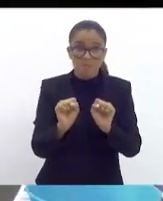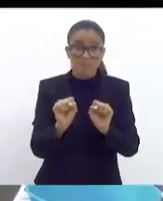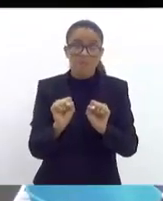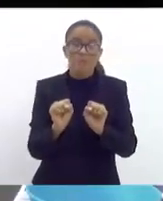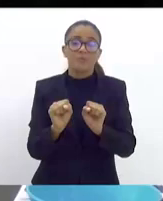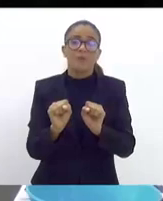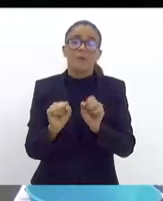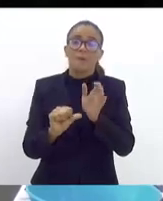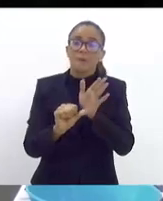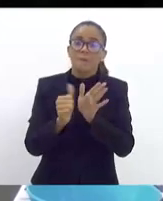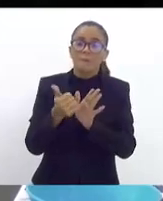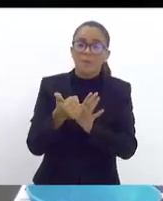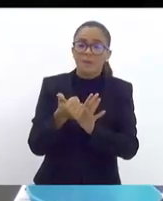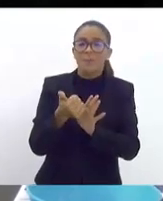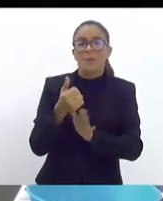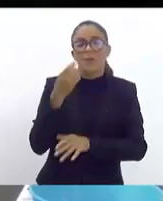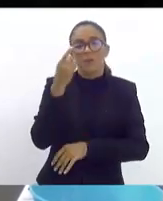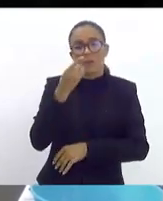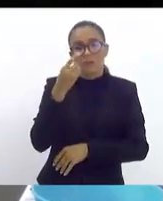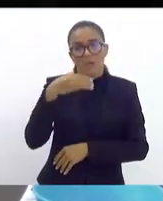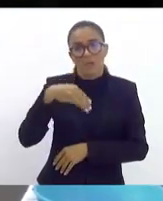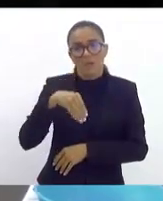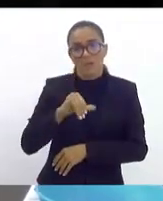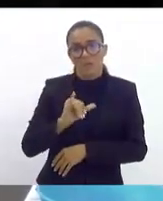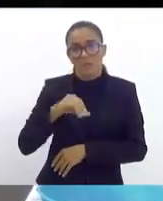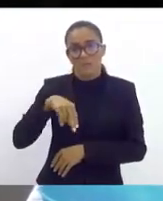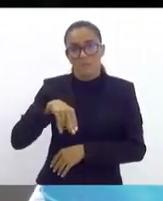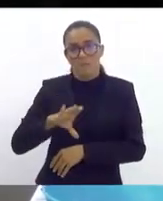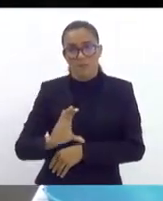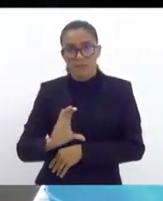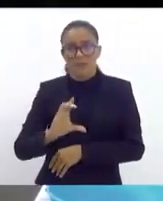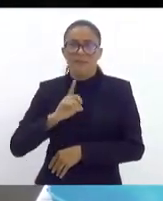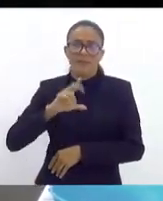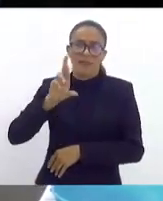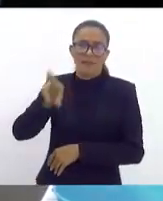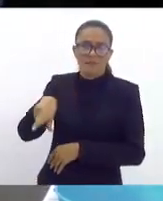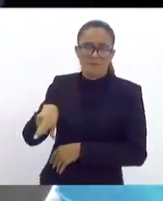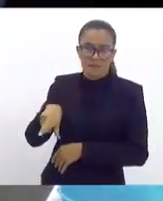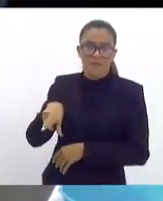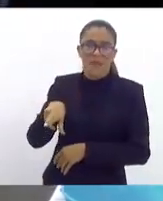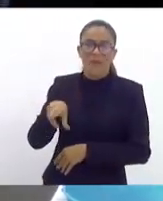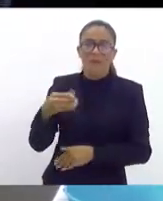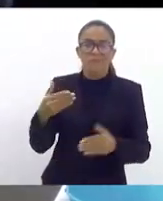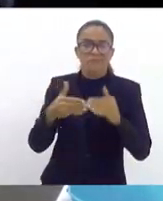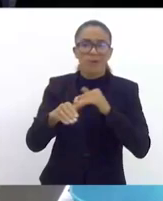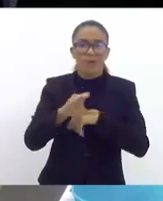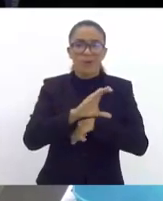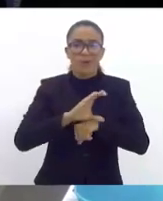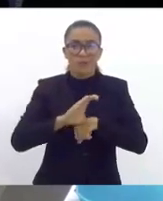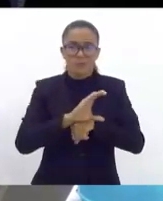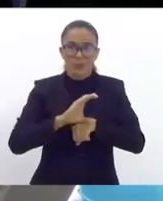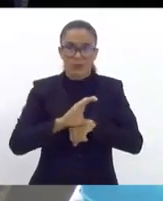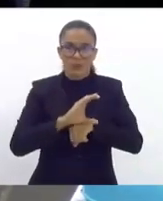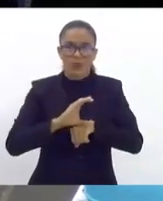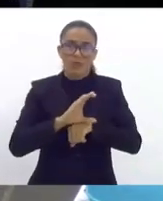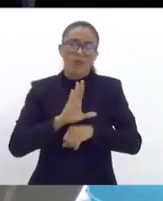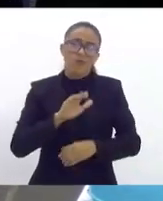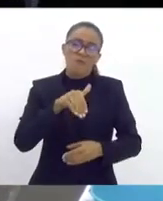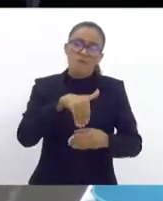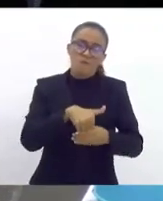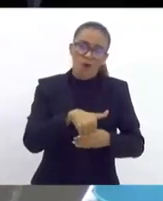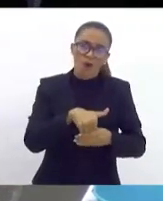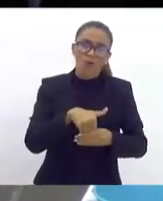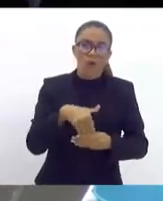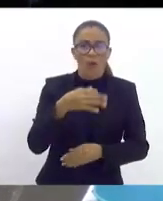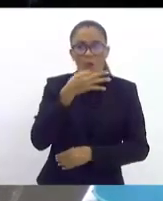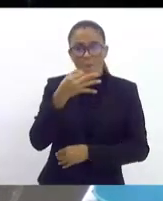primeiro o deputado minc tem razão a inconstitucionalidade talvez não fosse o voto na minha opinião